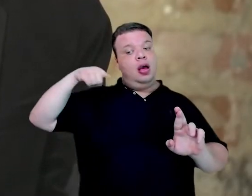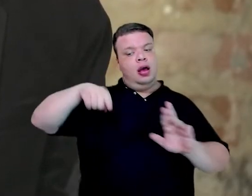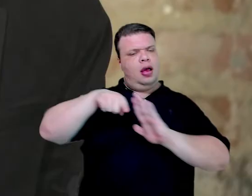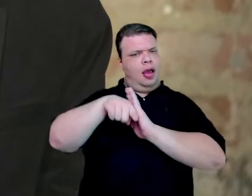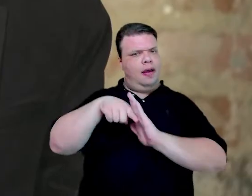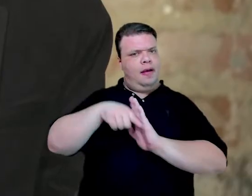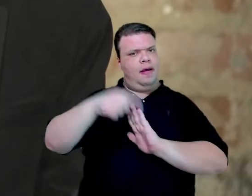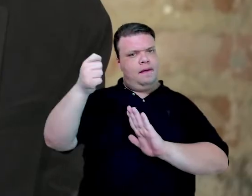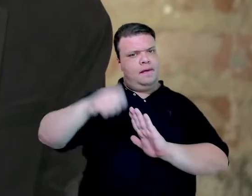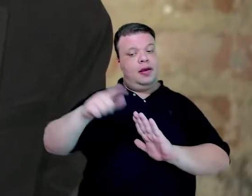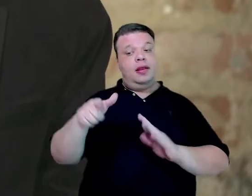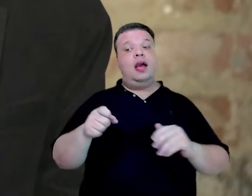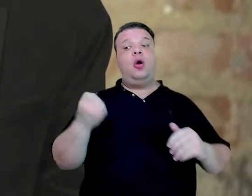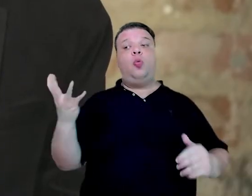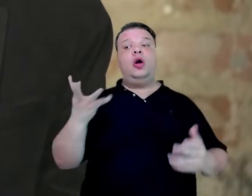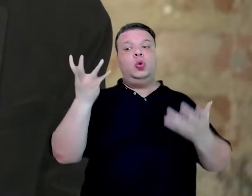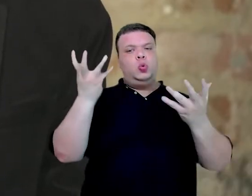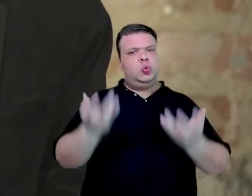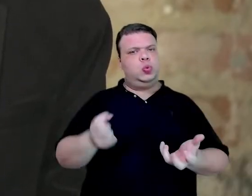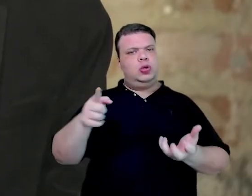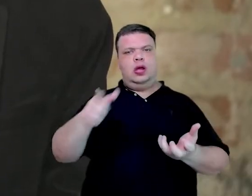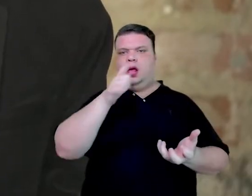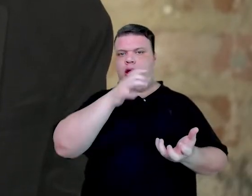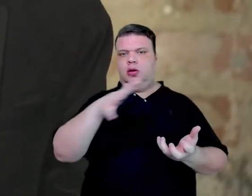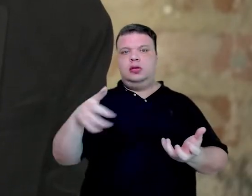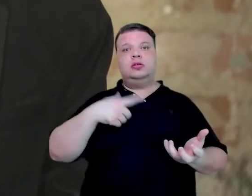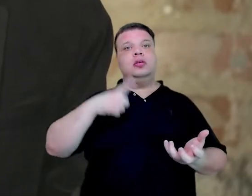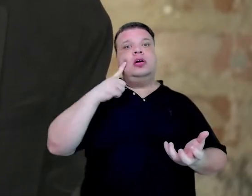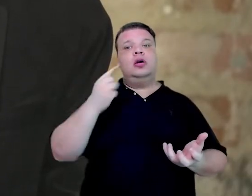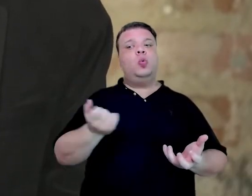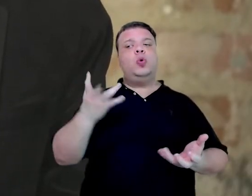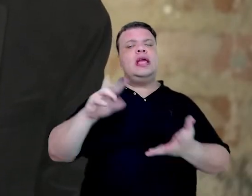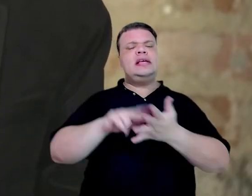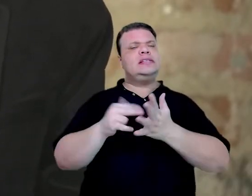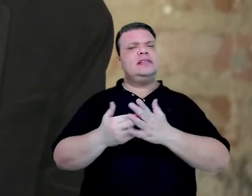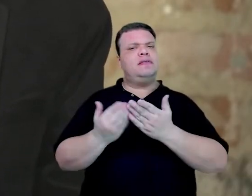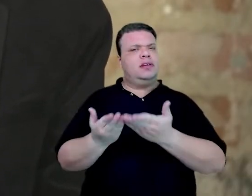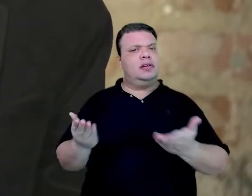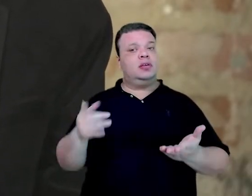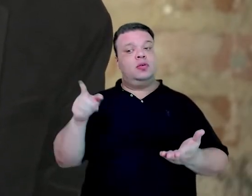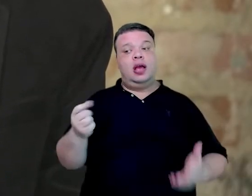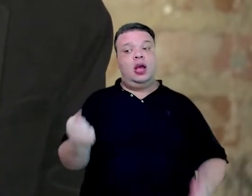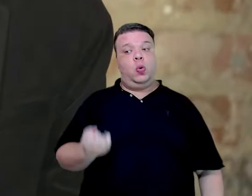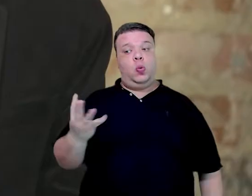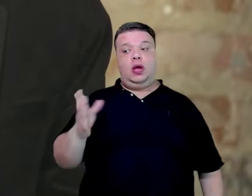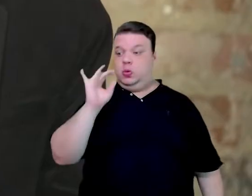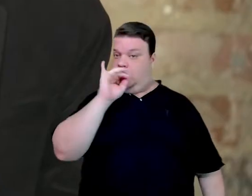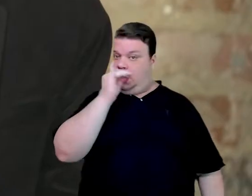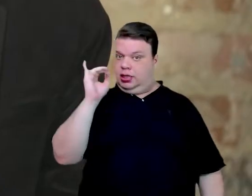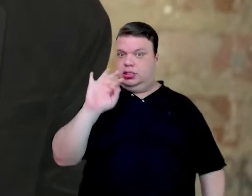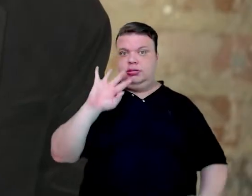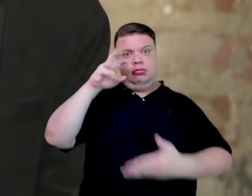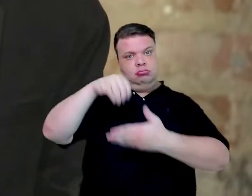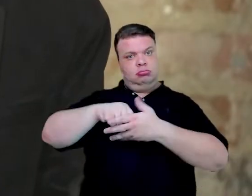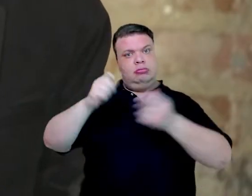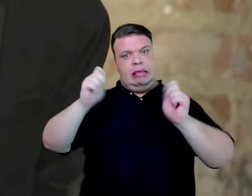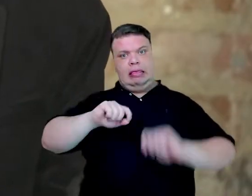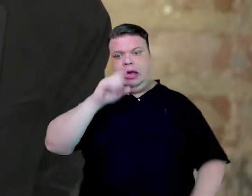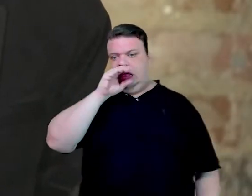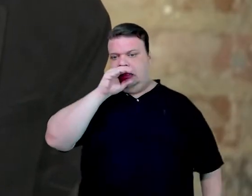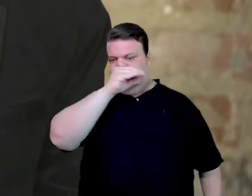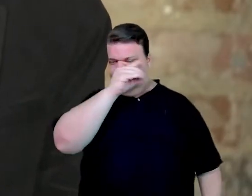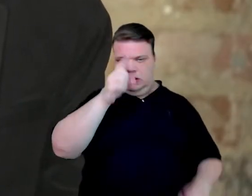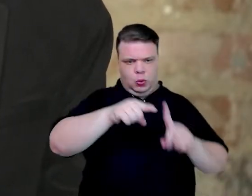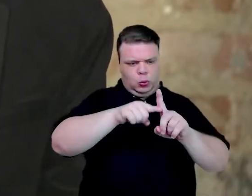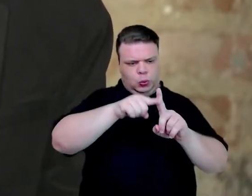basicamente oceânicas e dos mares, nós temos que avaliar o calor armazenado pelos oceanos. O que significa o calor armazenado